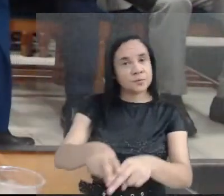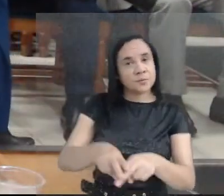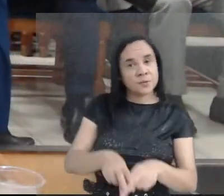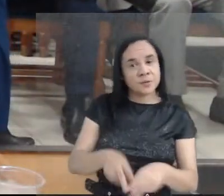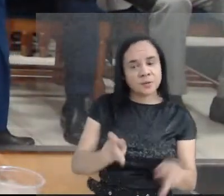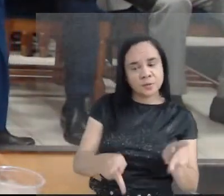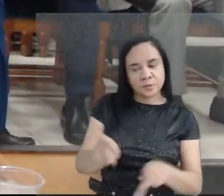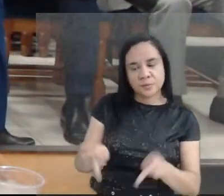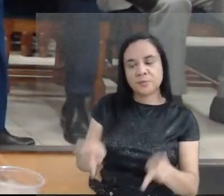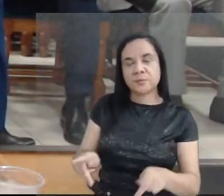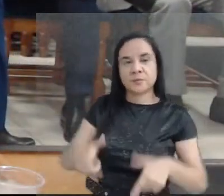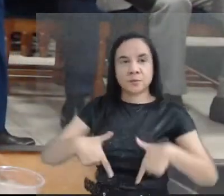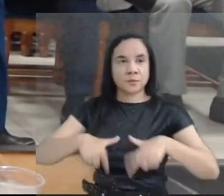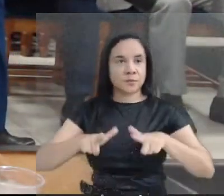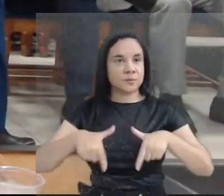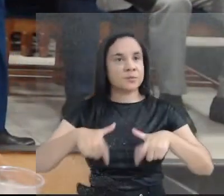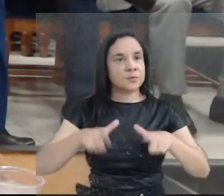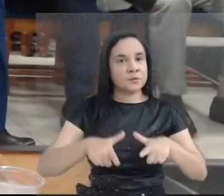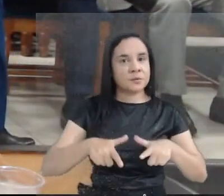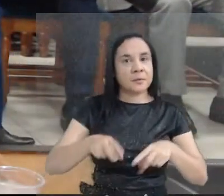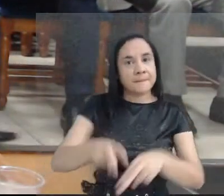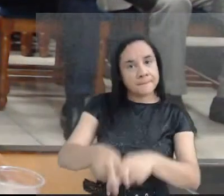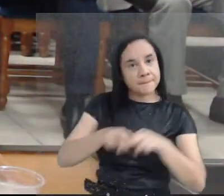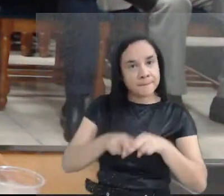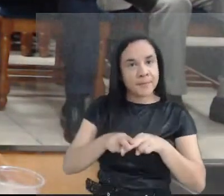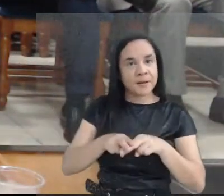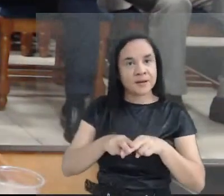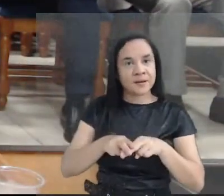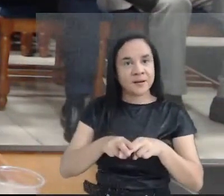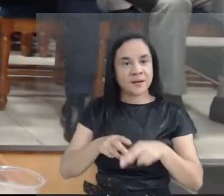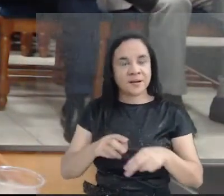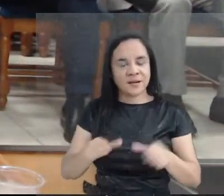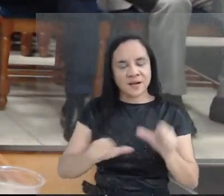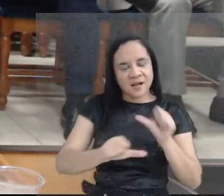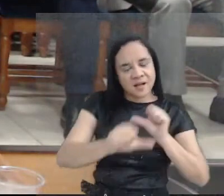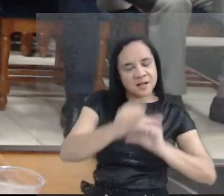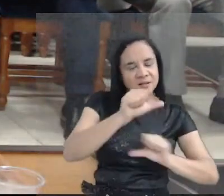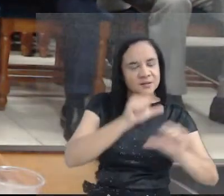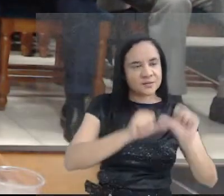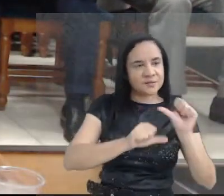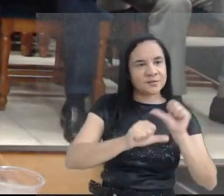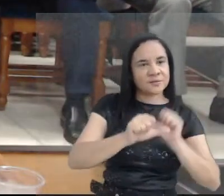O objetivo principal: restaurar os seus.